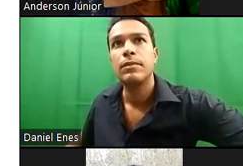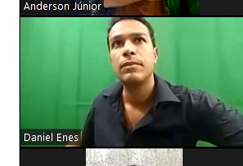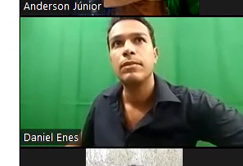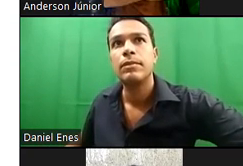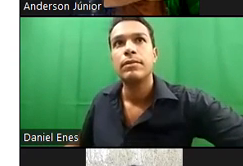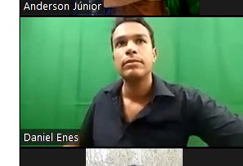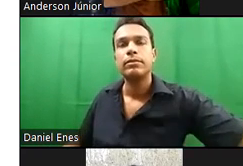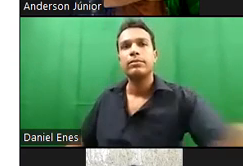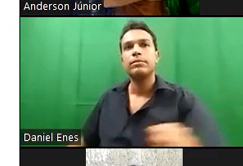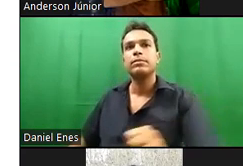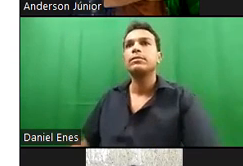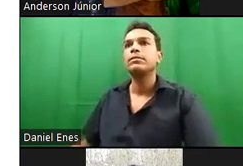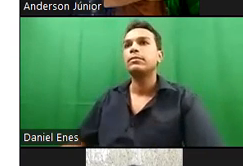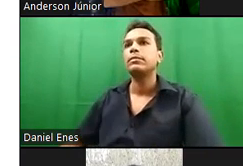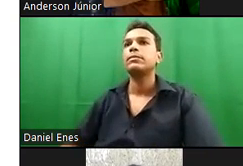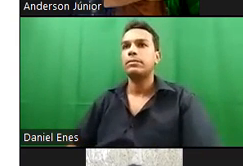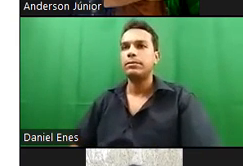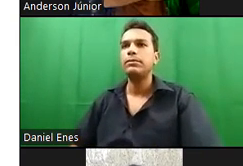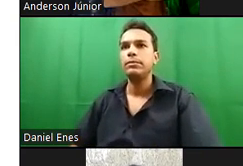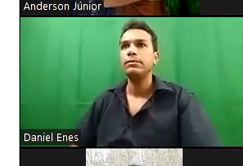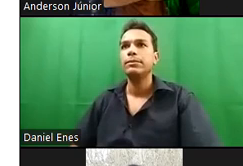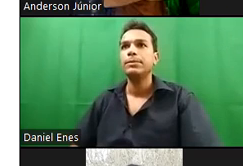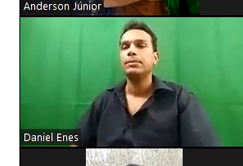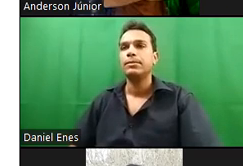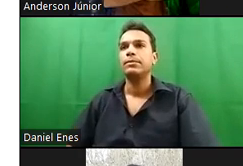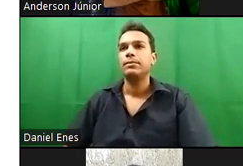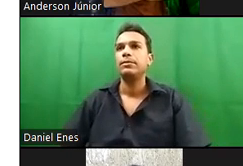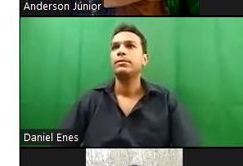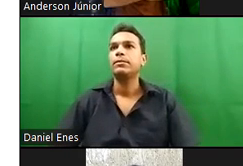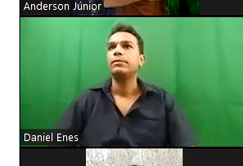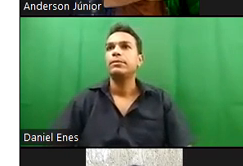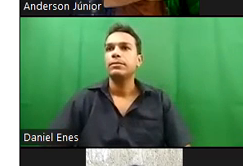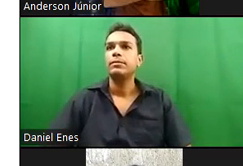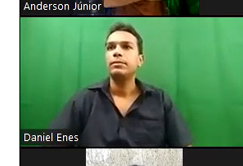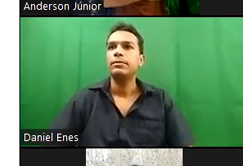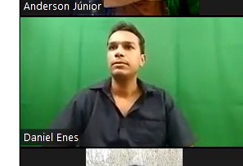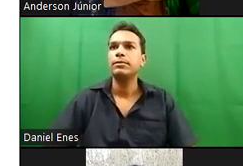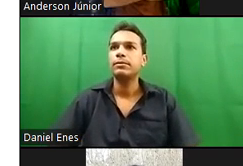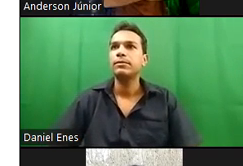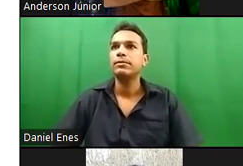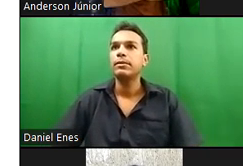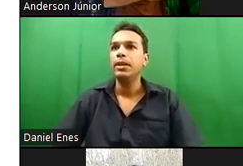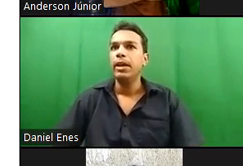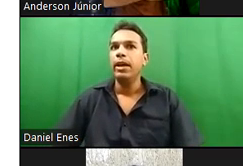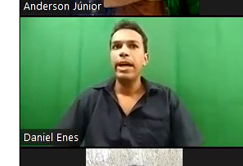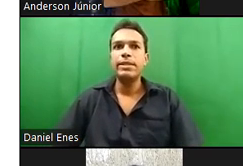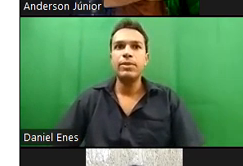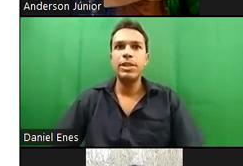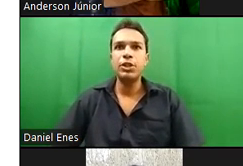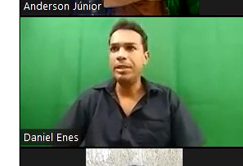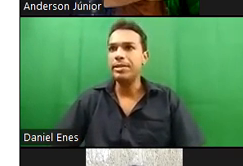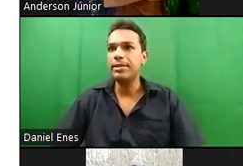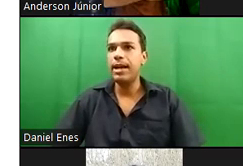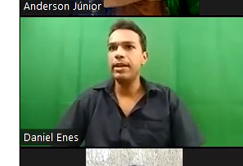né, em transmissões ao vivo, eu queria muito receber o contato, né, para a gente poder indicar aí para os nossos clientes. Se